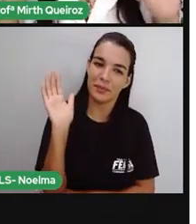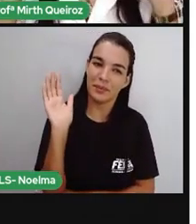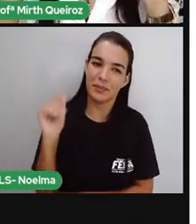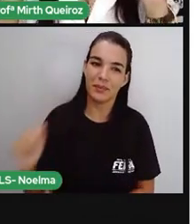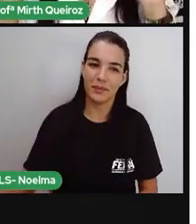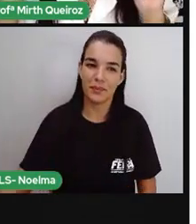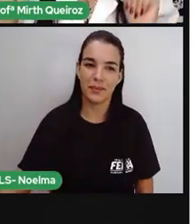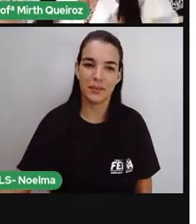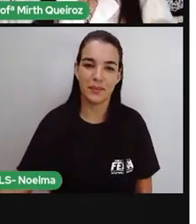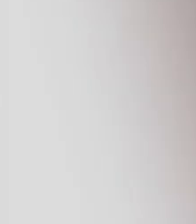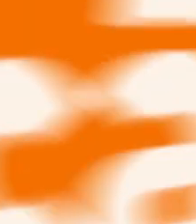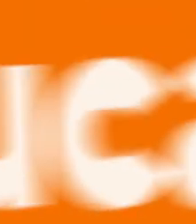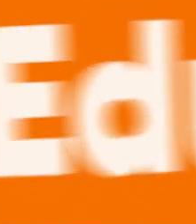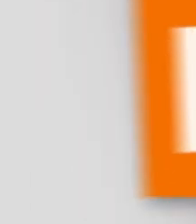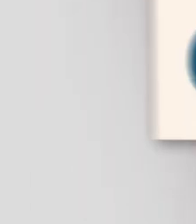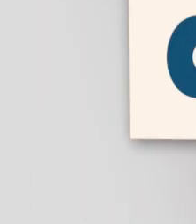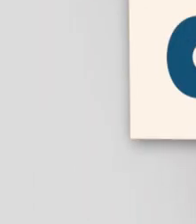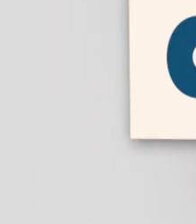Tchau, tchau!